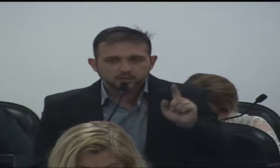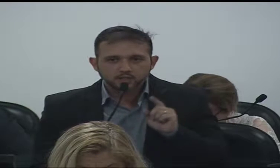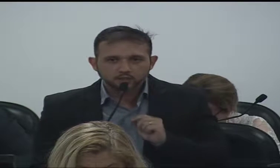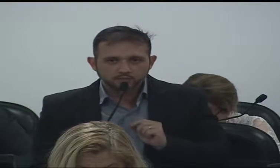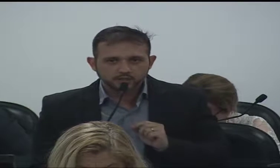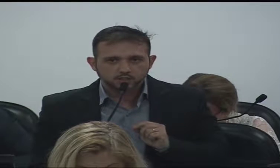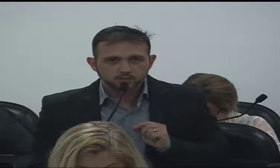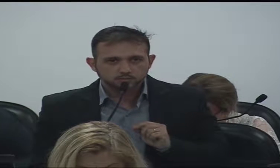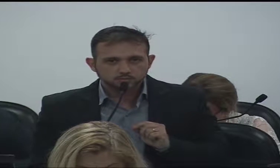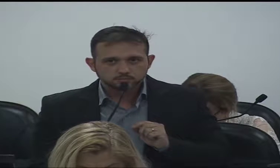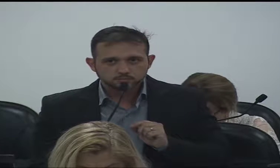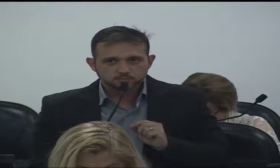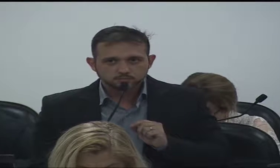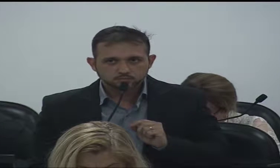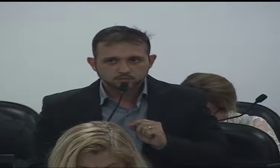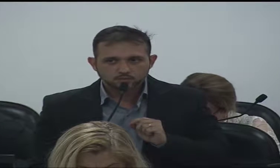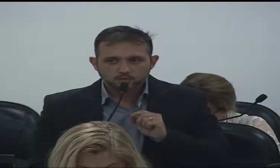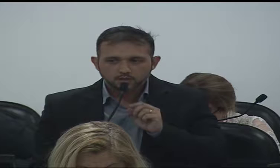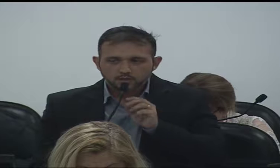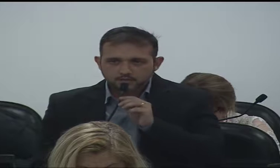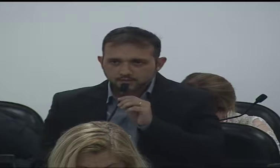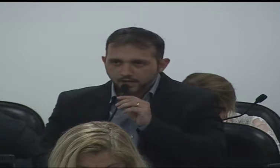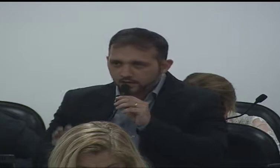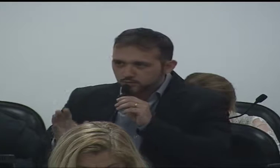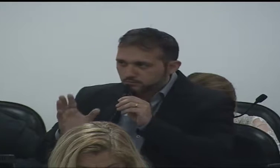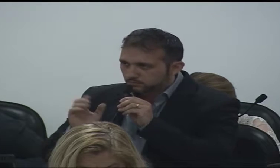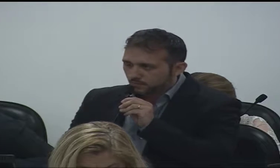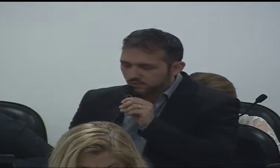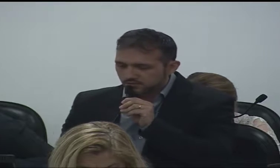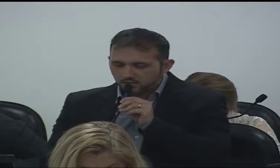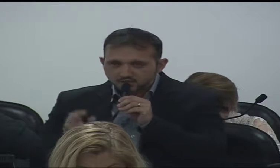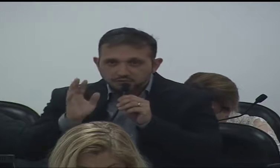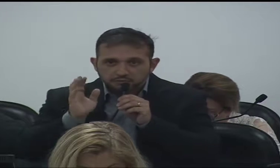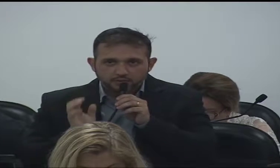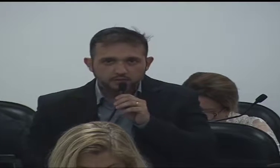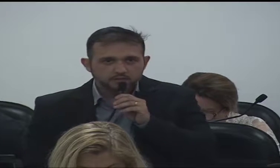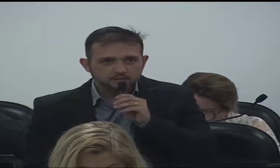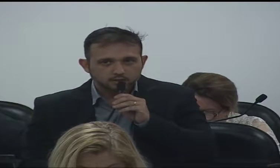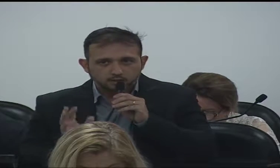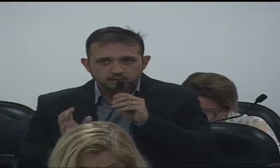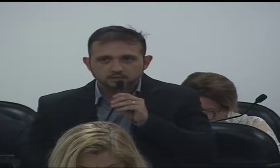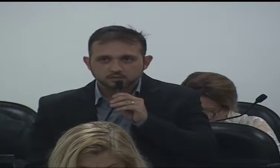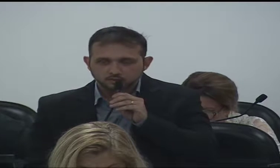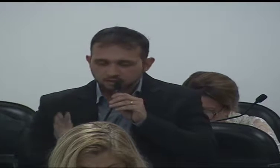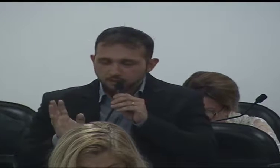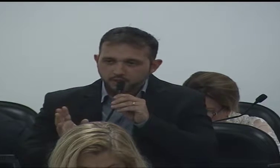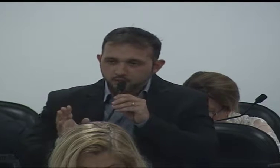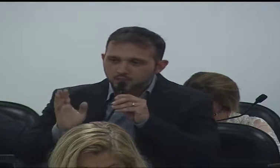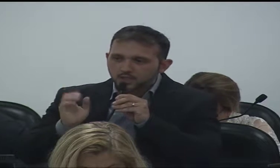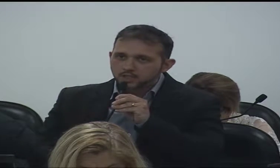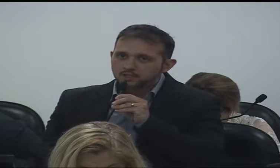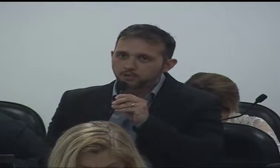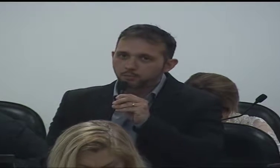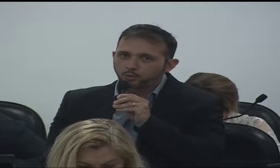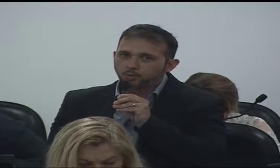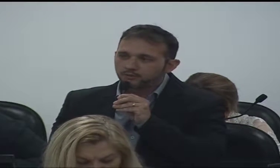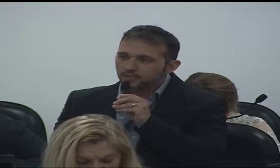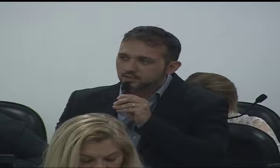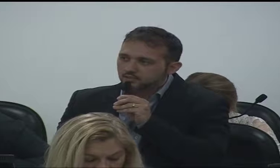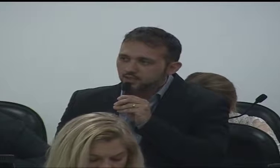não poderiam ver aquilo. Tá certo, existem feiras eróticas que nós sabemos que